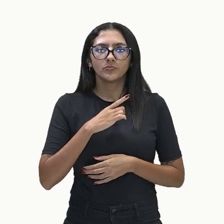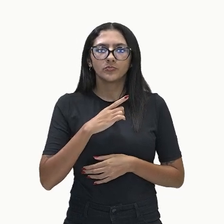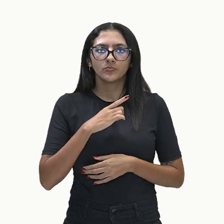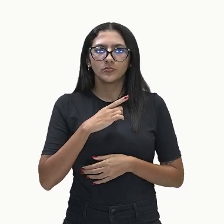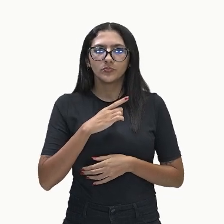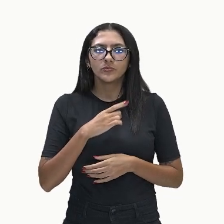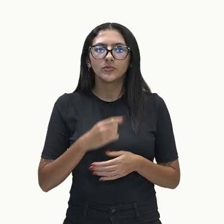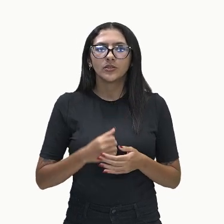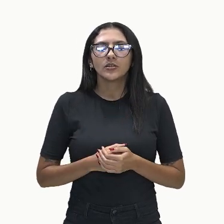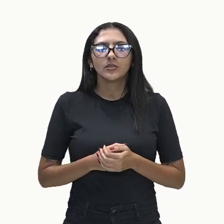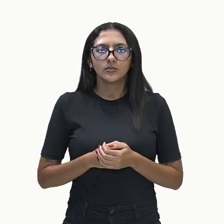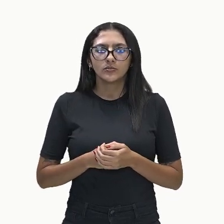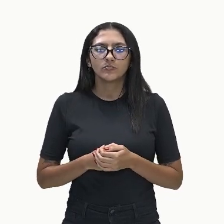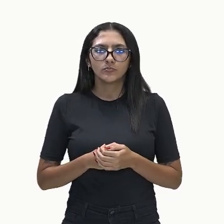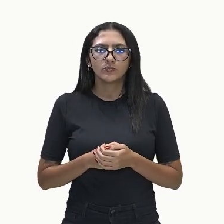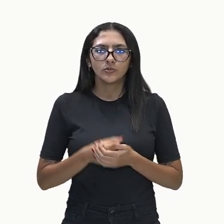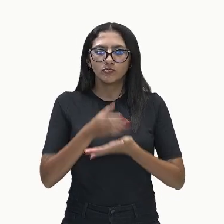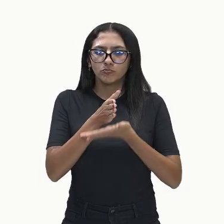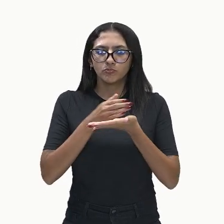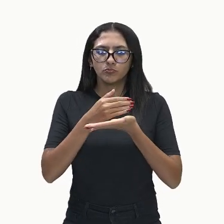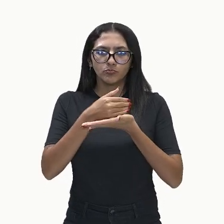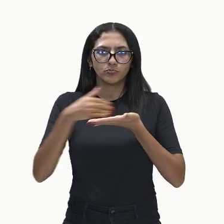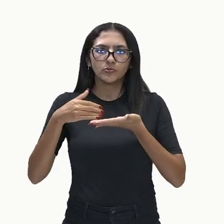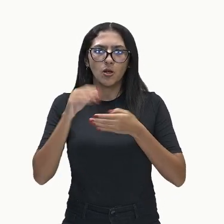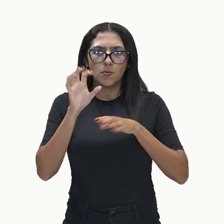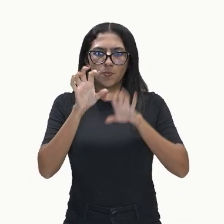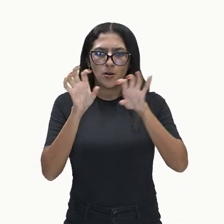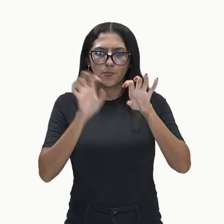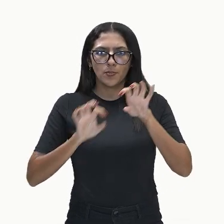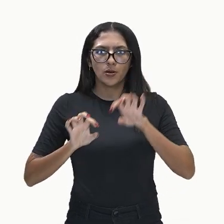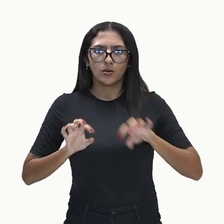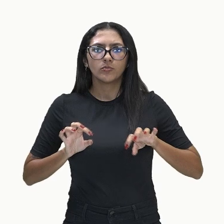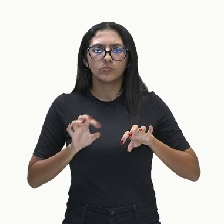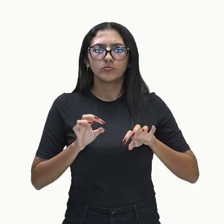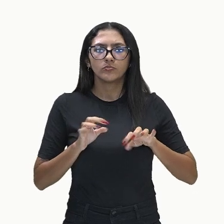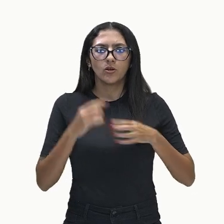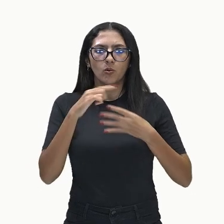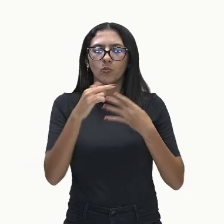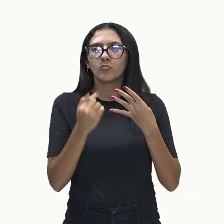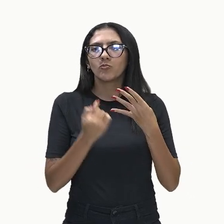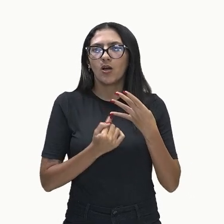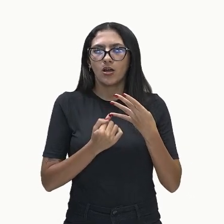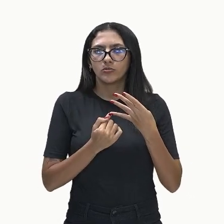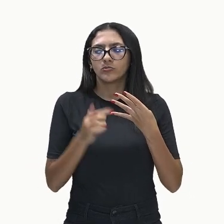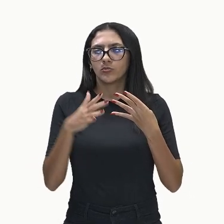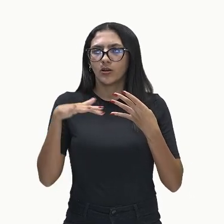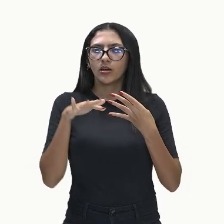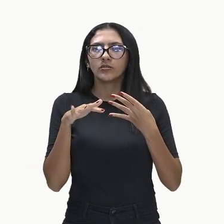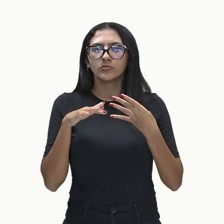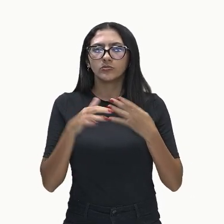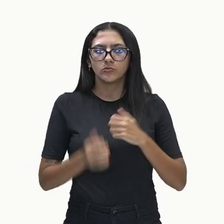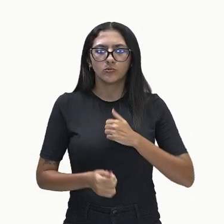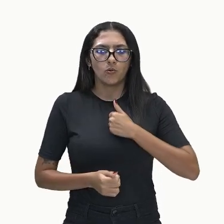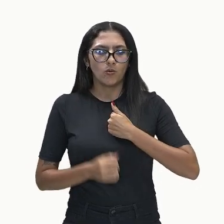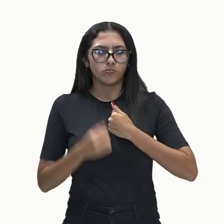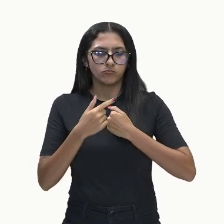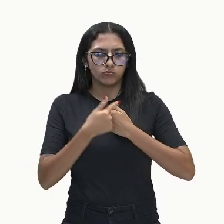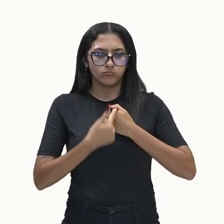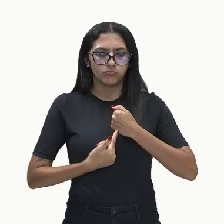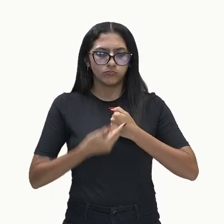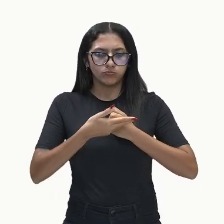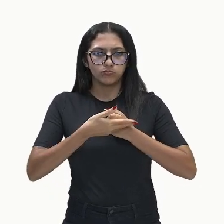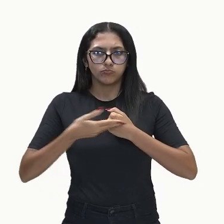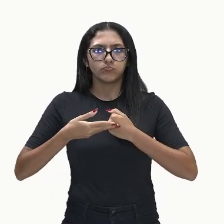4 câmaras. Deixa eu abrir mais aqui. Observem aí. Nós vamos ter